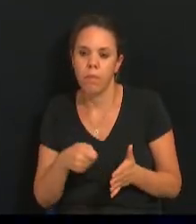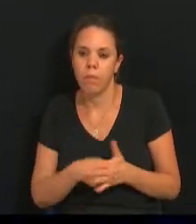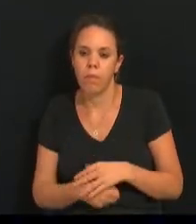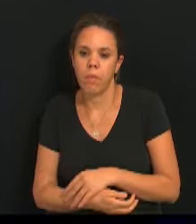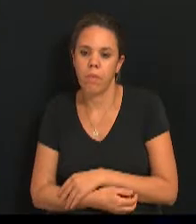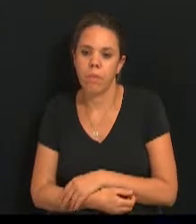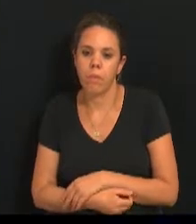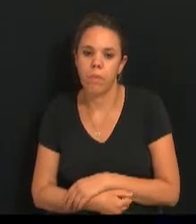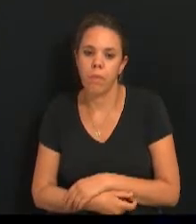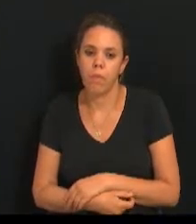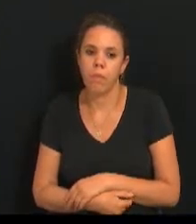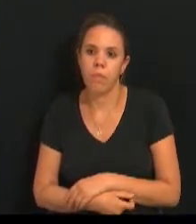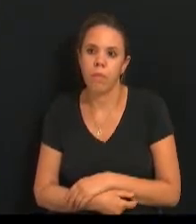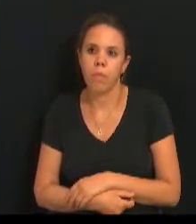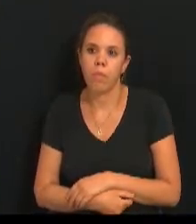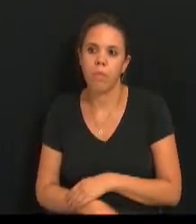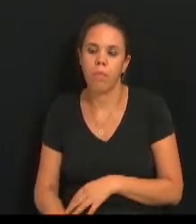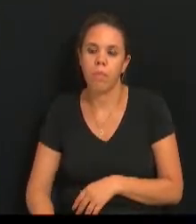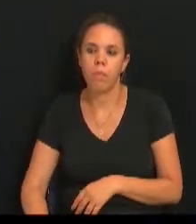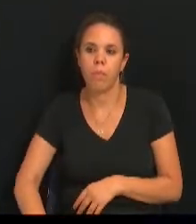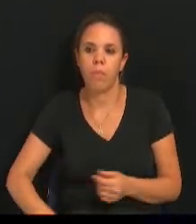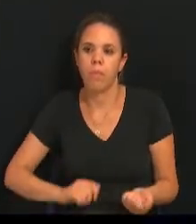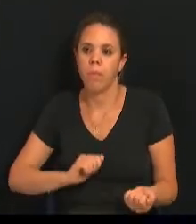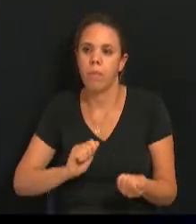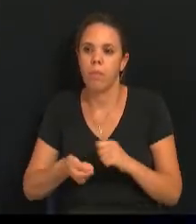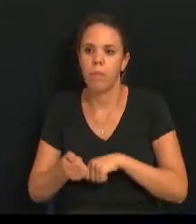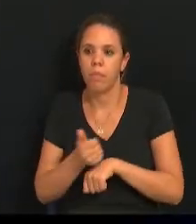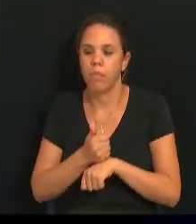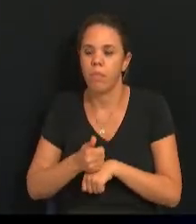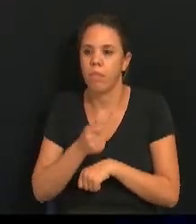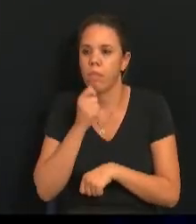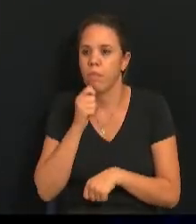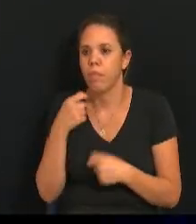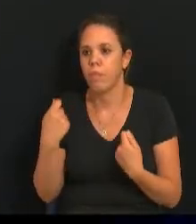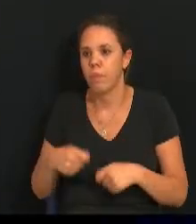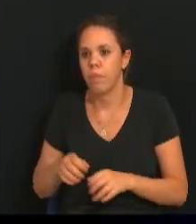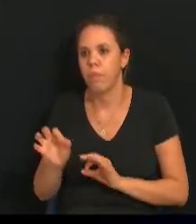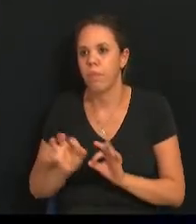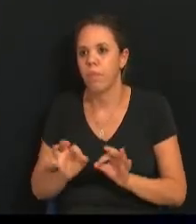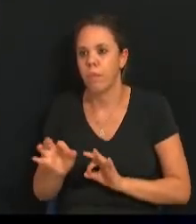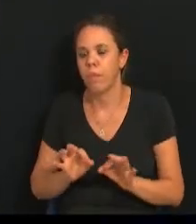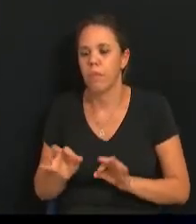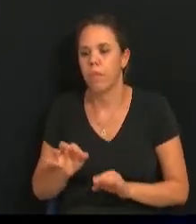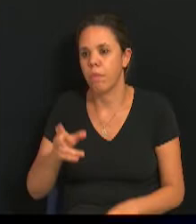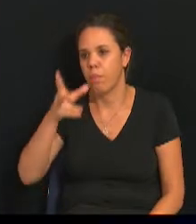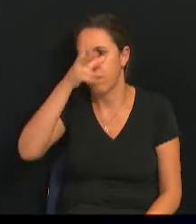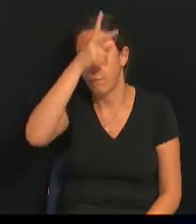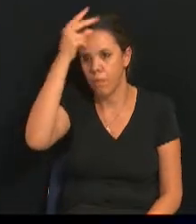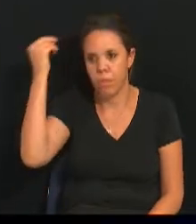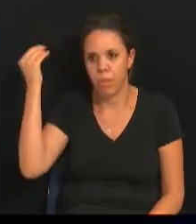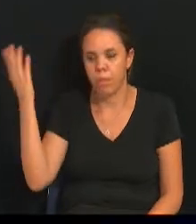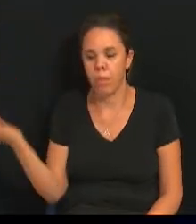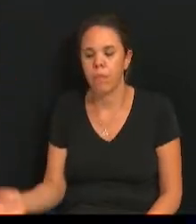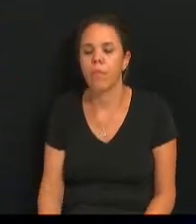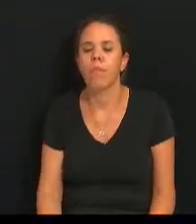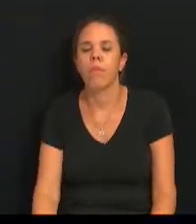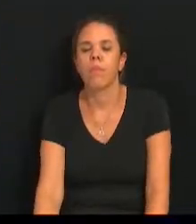de adequar o nosso cargo, porque isso precisa ser feito pelo prefeito.